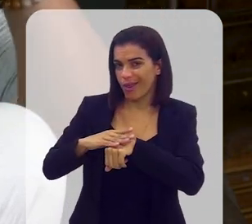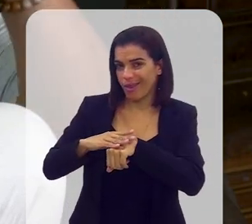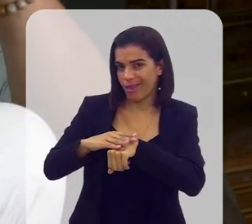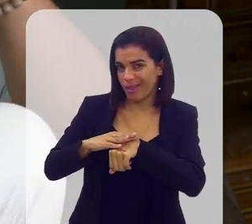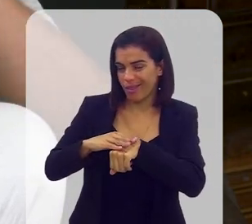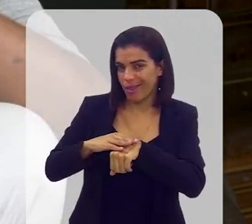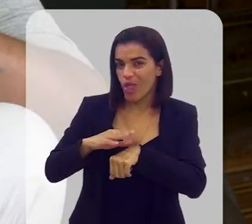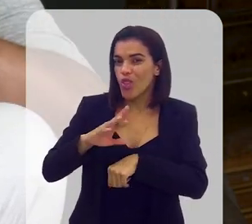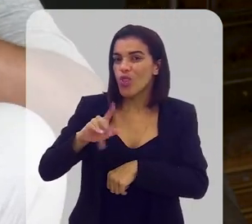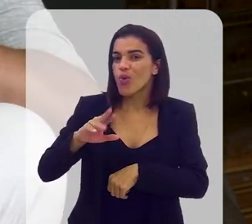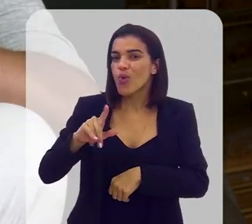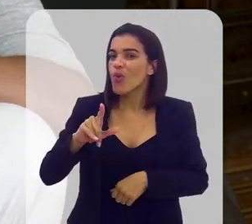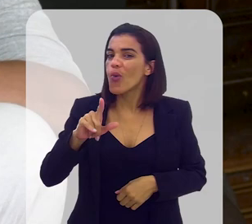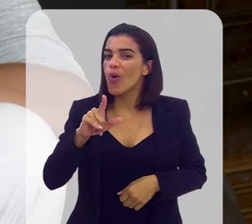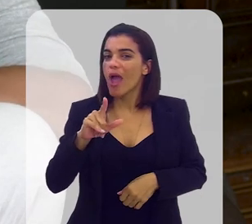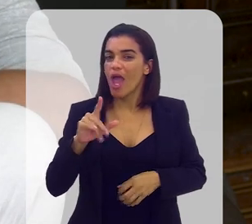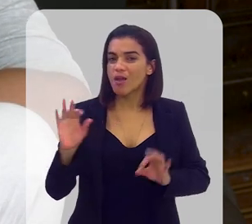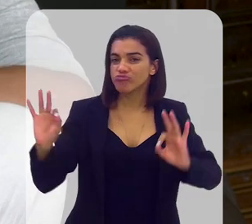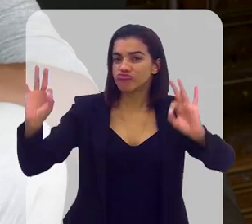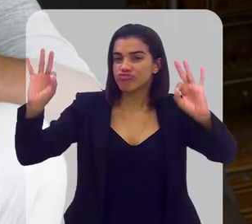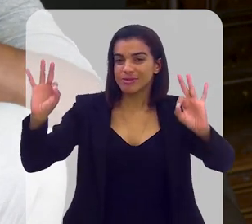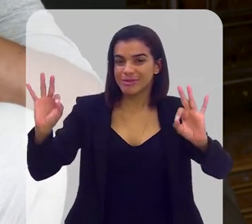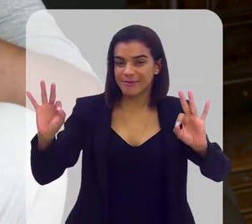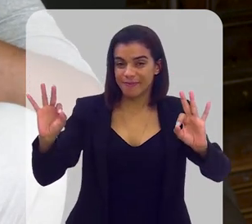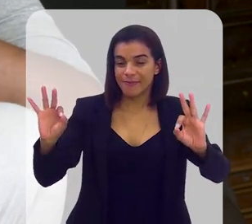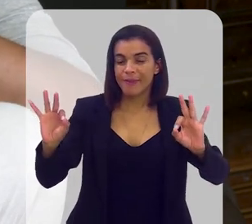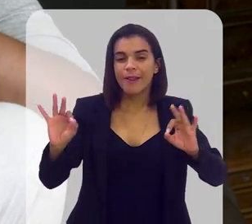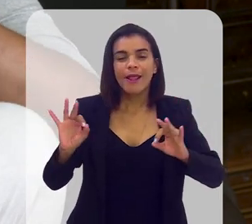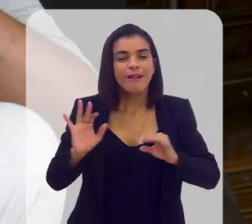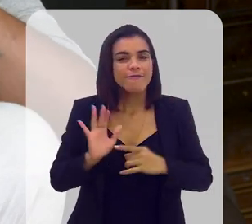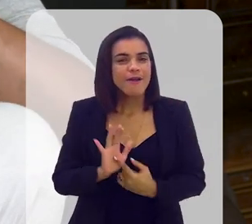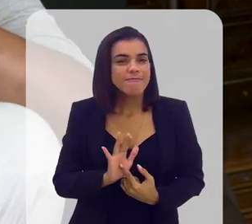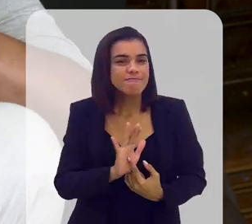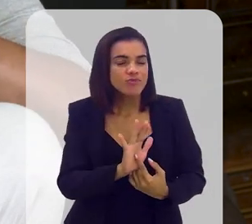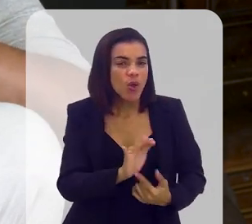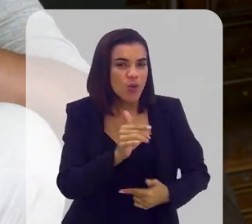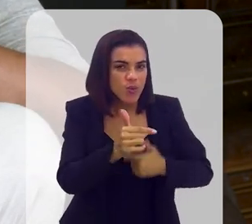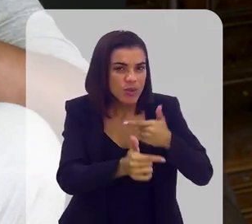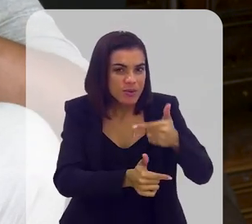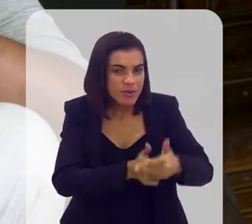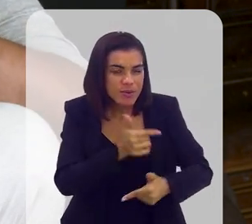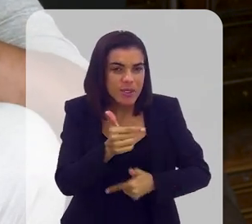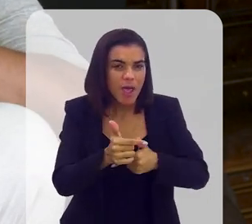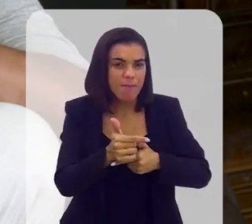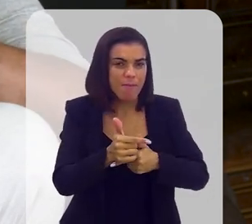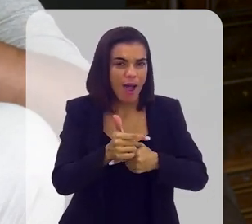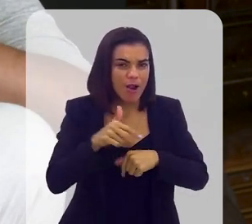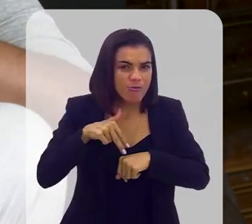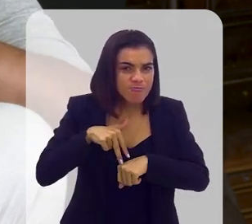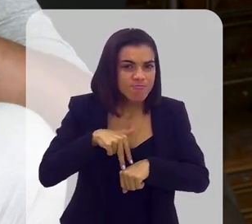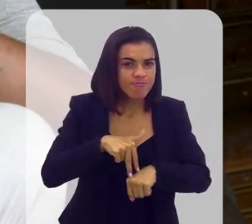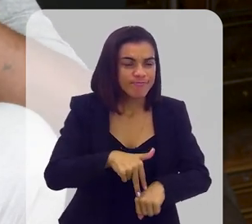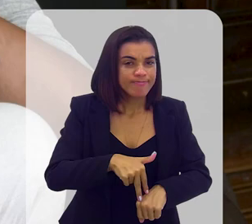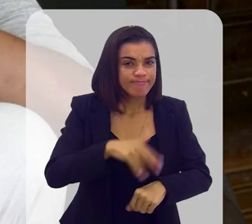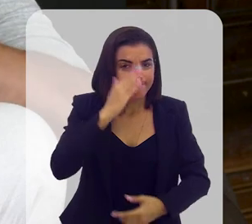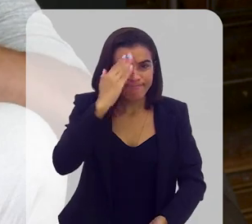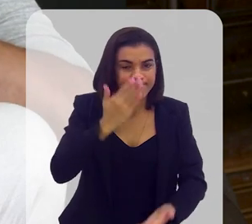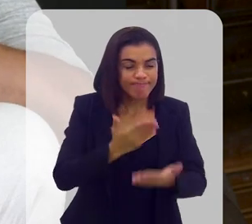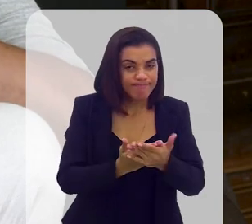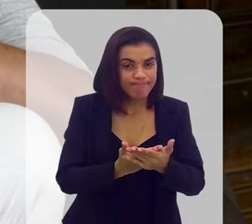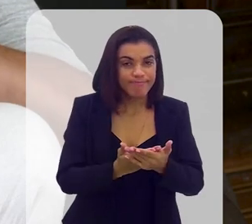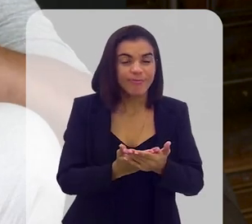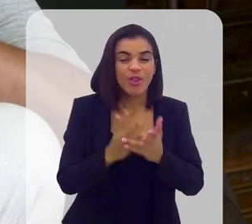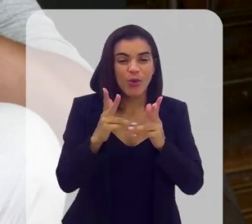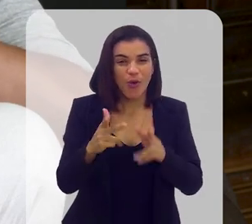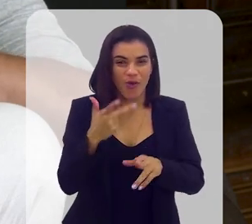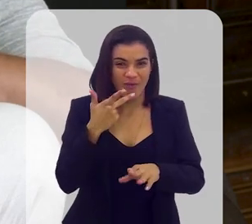das melhores ovelhas sofisticadas. Ele vai mostrar que com trabalho, com perseverança, e como eu disse no